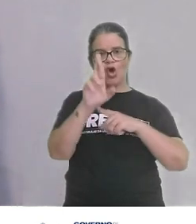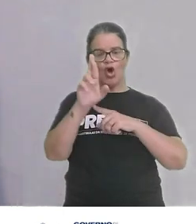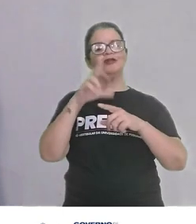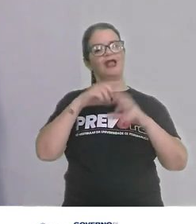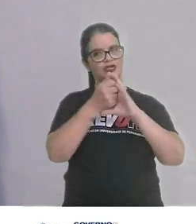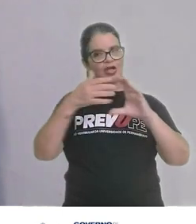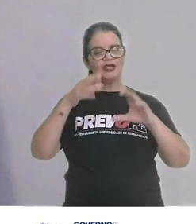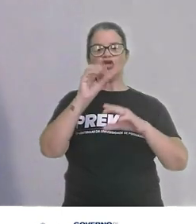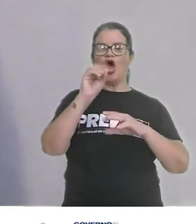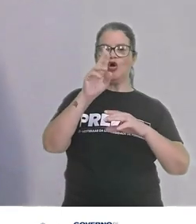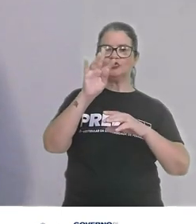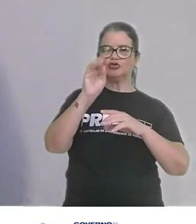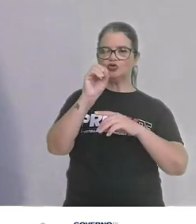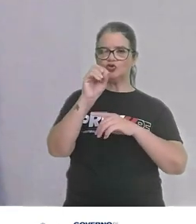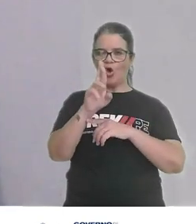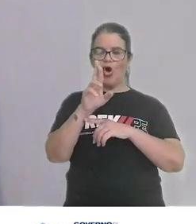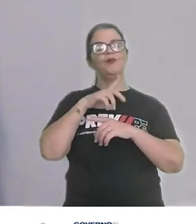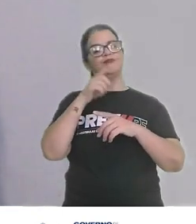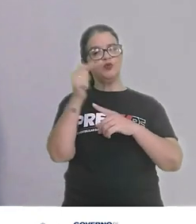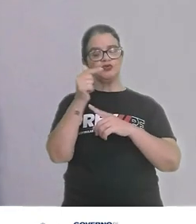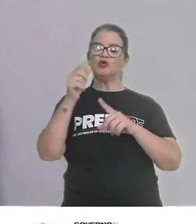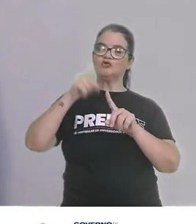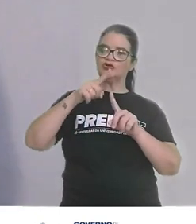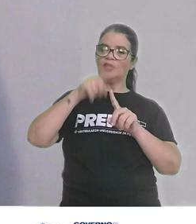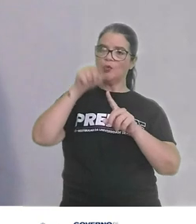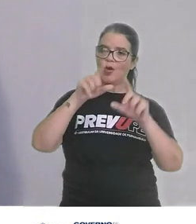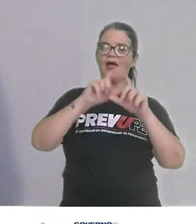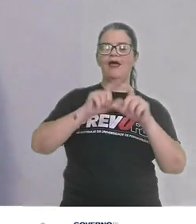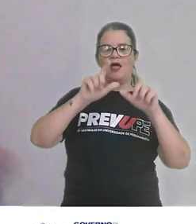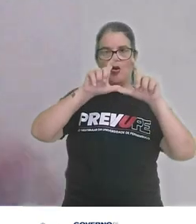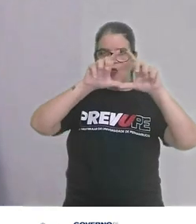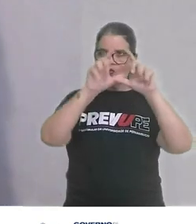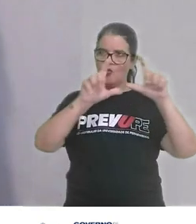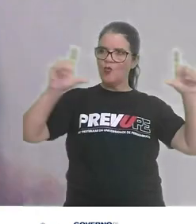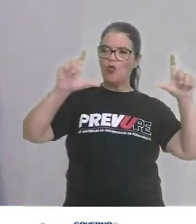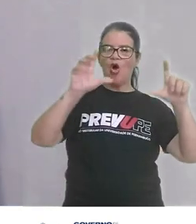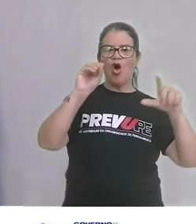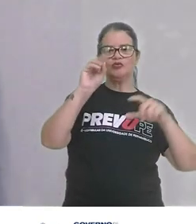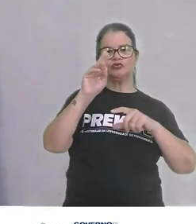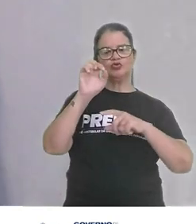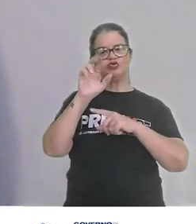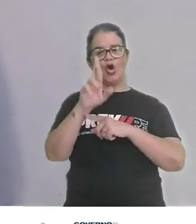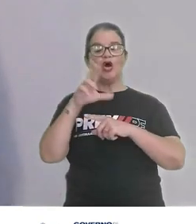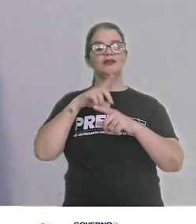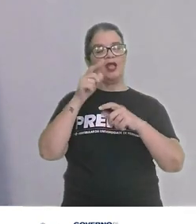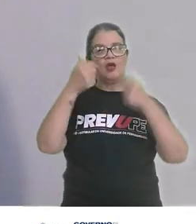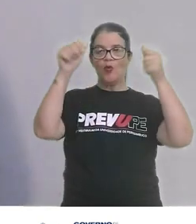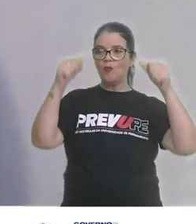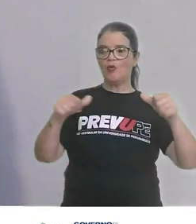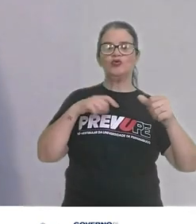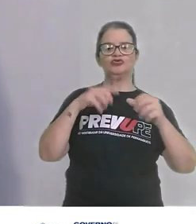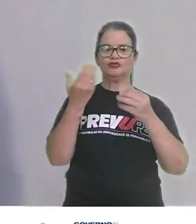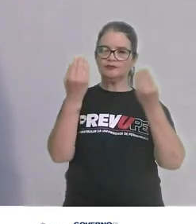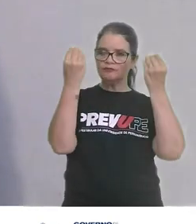outdoor. Então, o segundo gênero é um outdoor. A gente tem, dessa forma, um post tomando, né, se